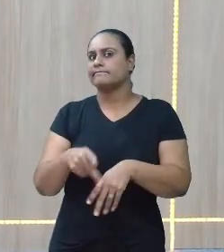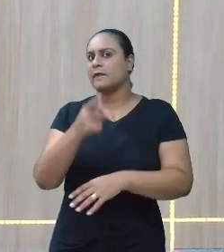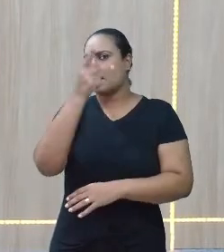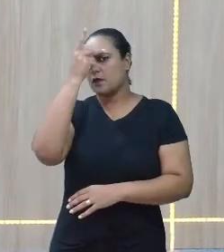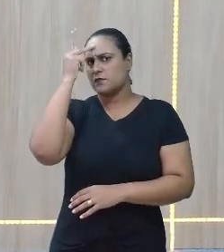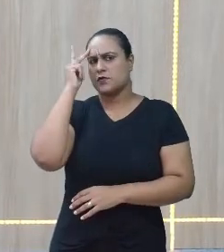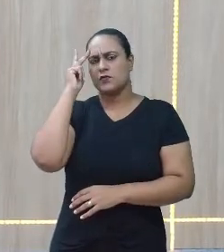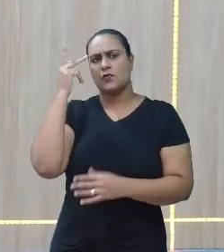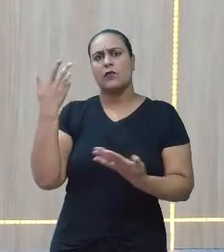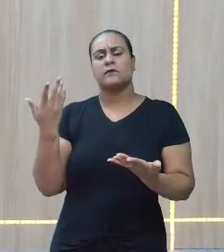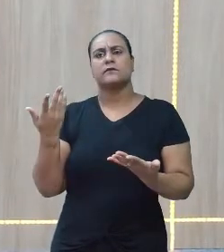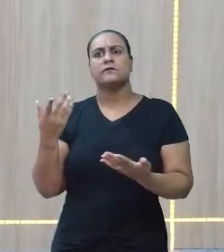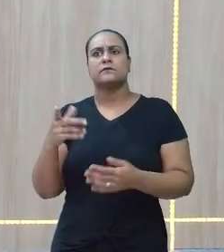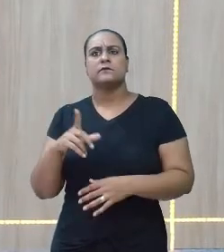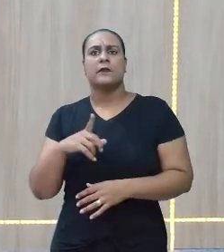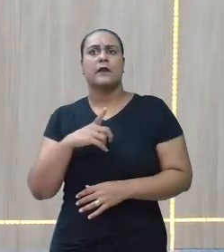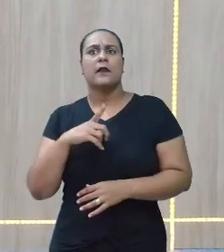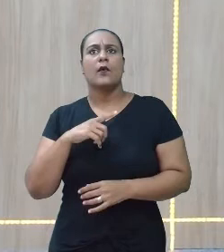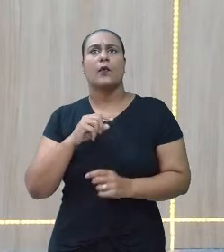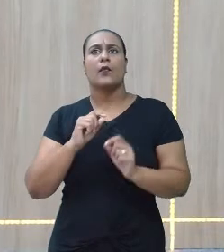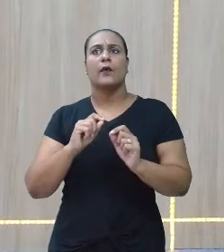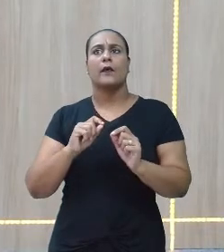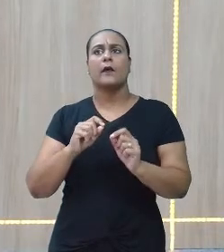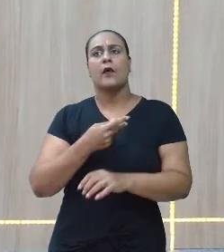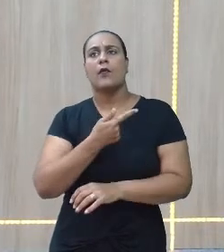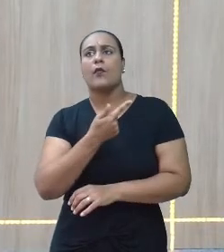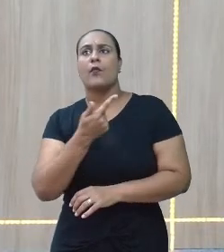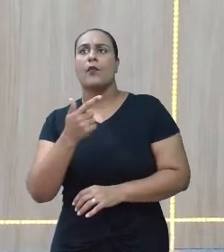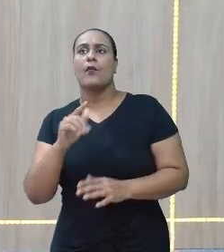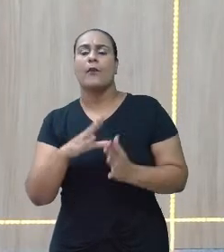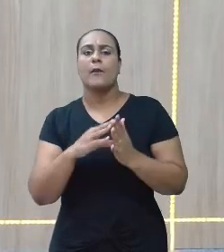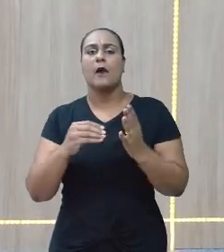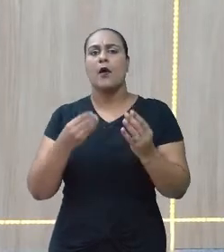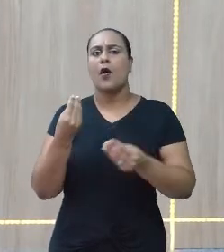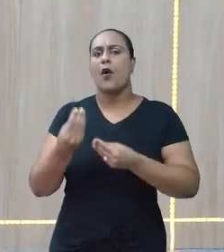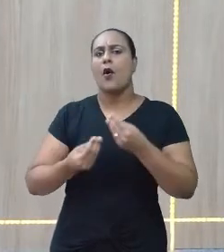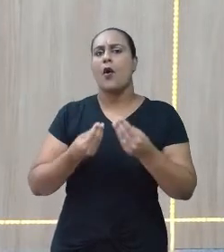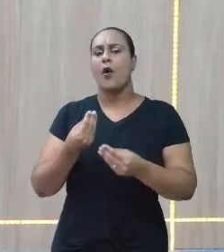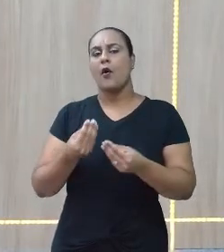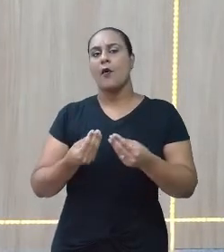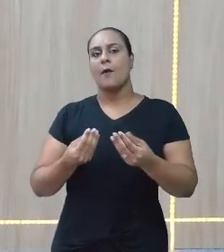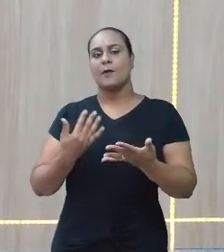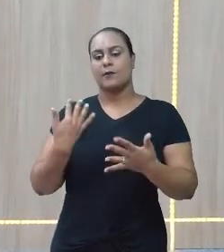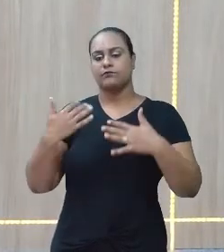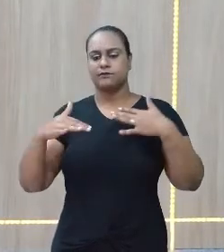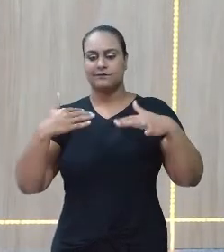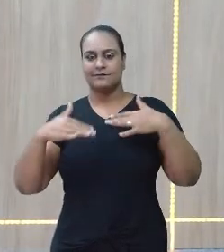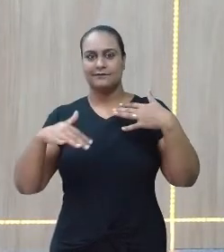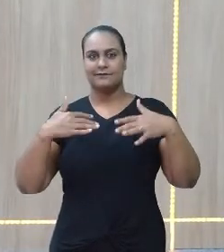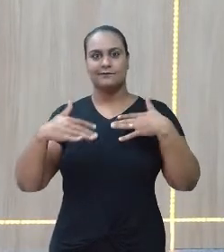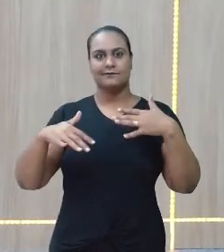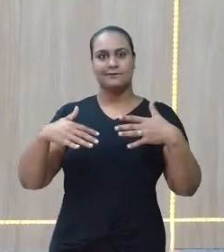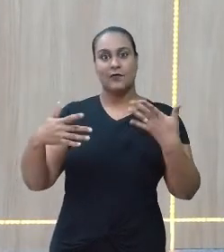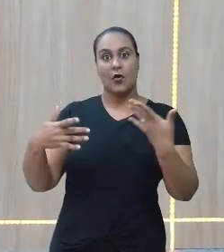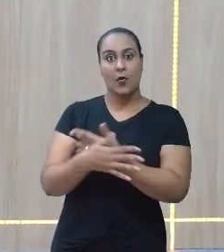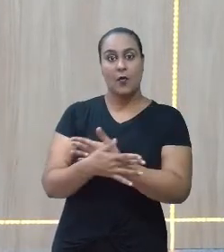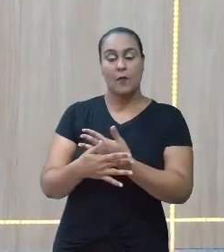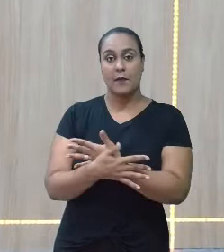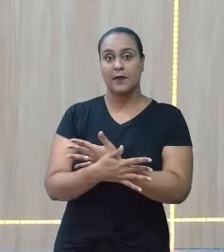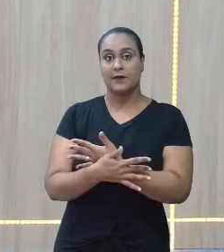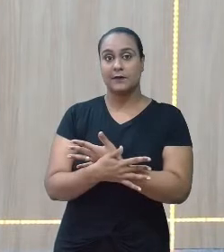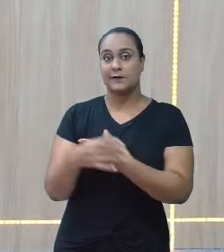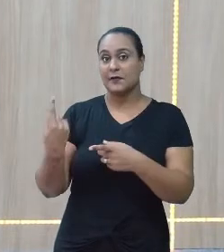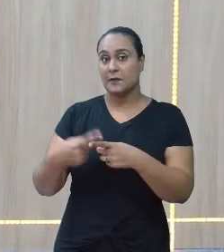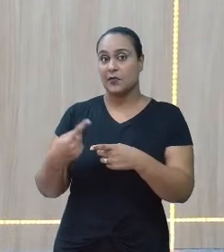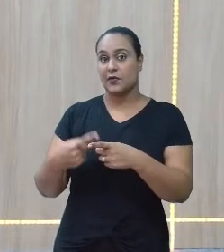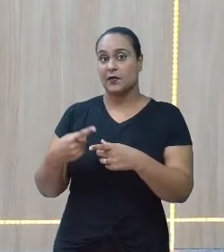procurem agora, hoje em dia, principalmente, né, outros métodos para se locomover na mobilidade urbana, justamente porque